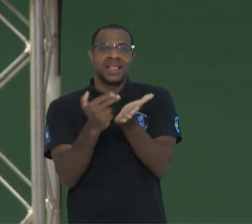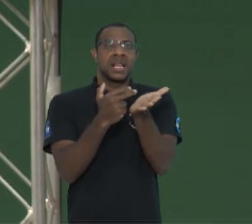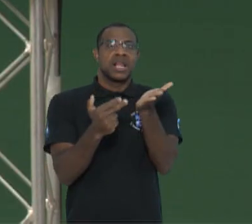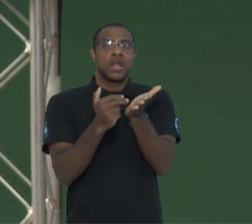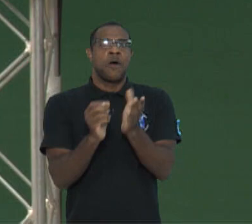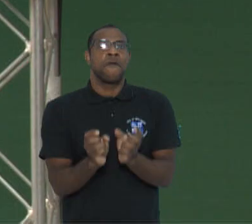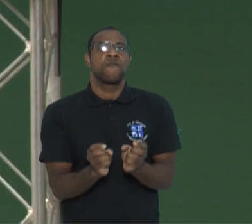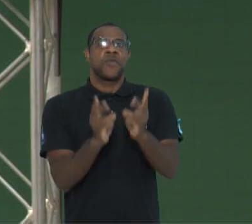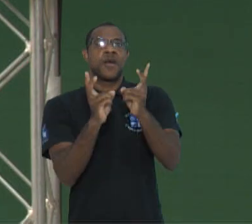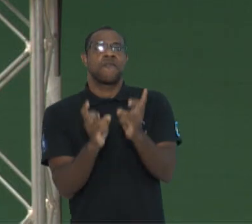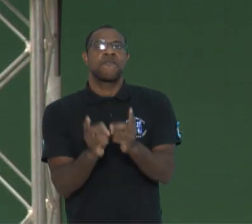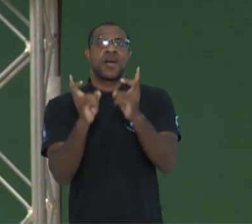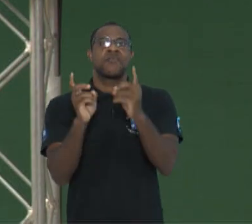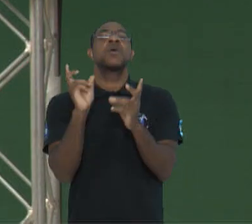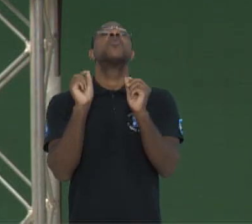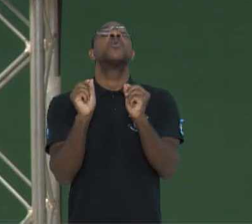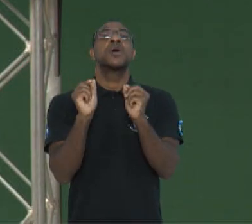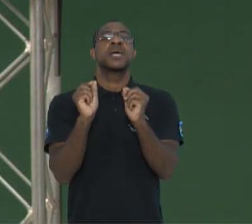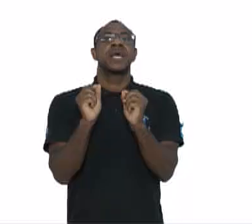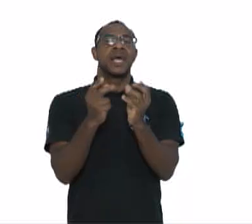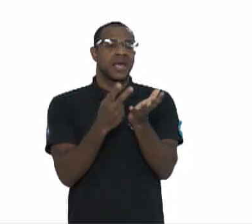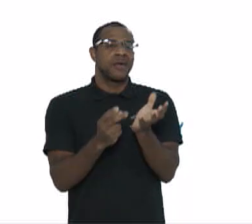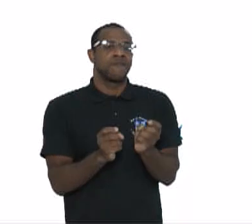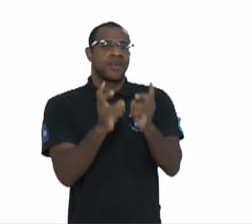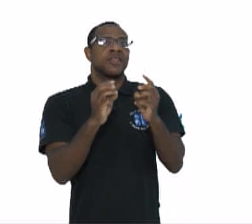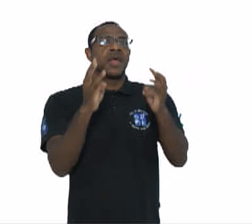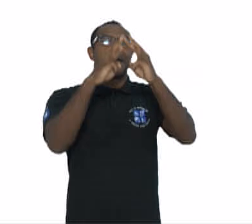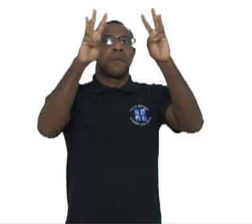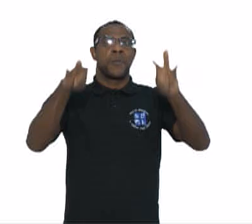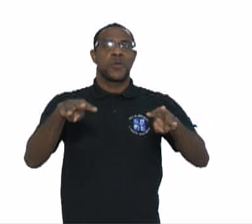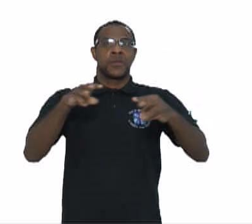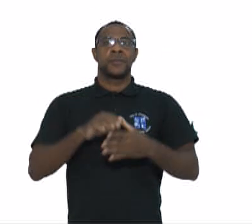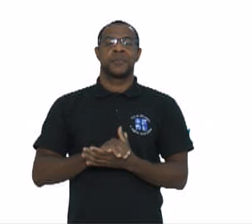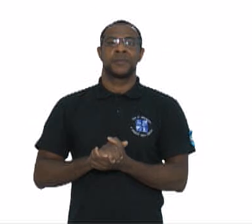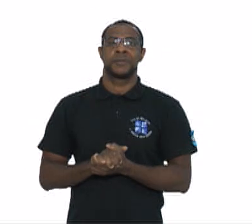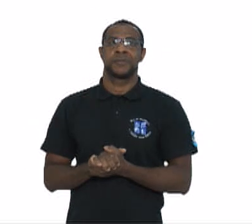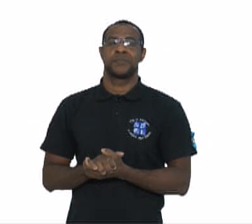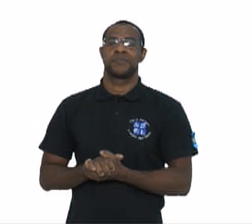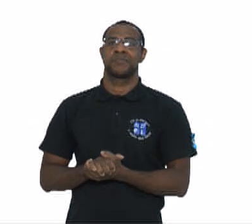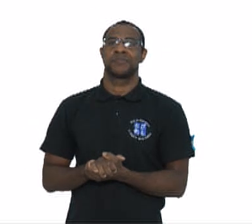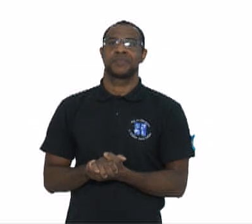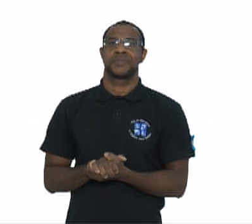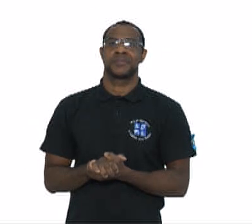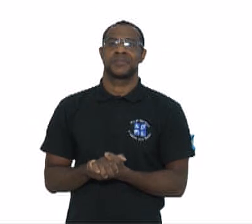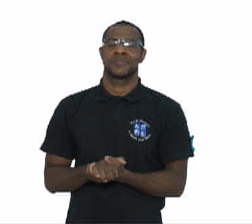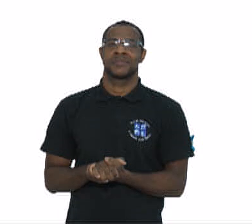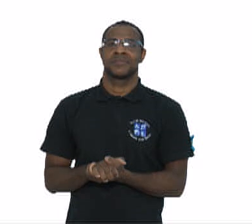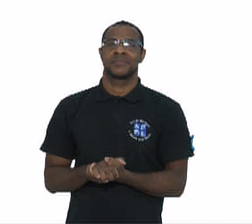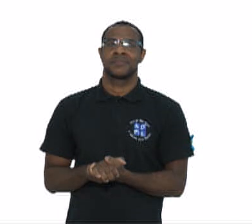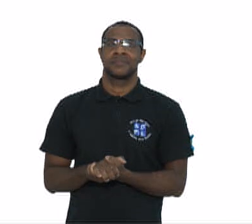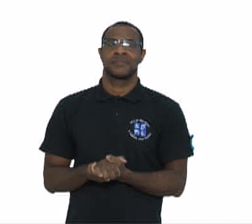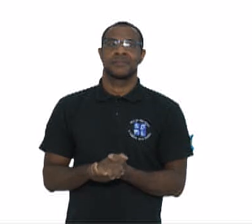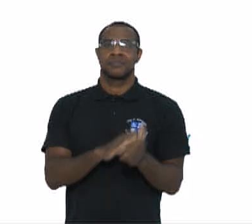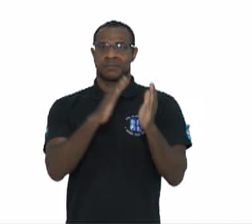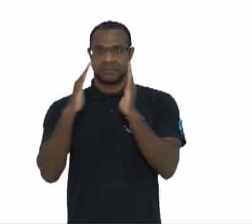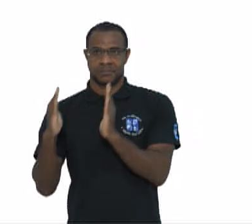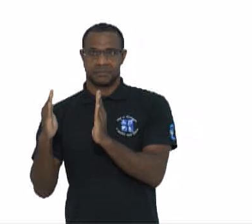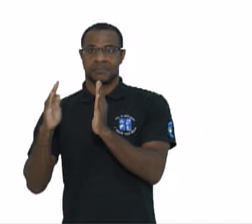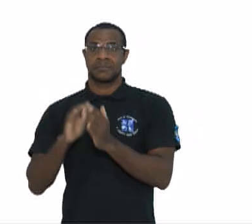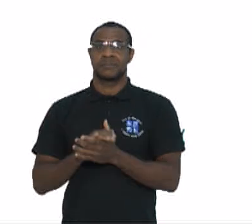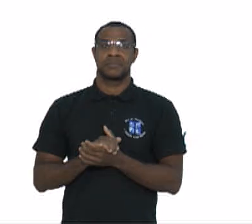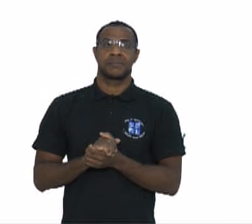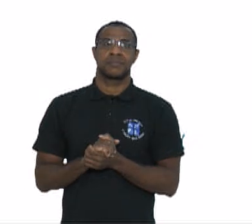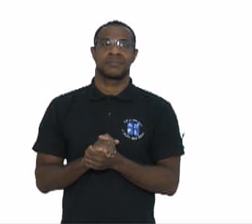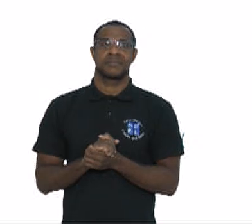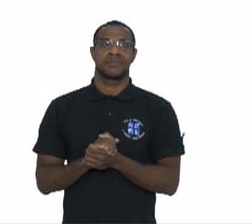as pinturas para o museu. A lot of paintings sell for tens of millions of dollars now, so I